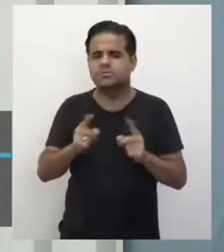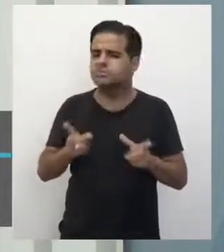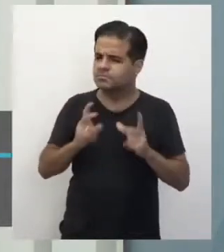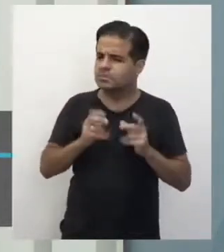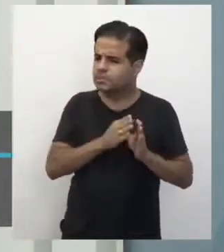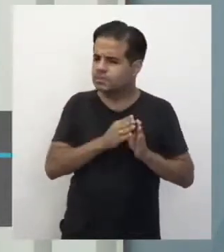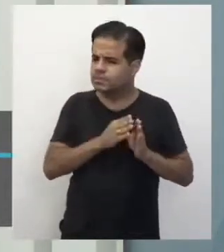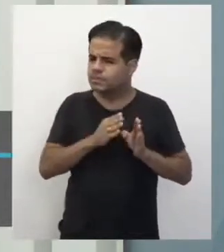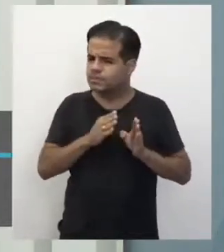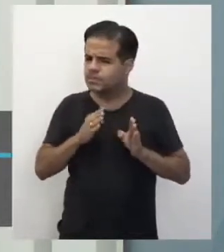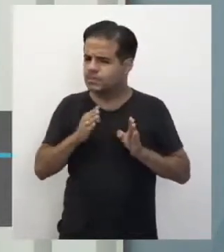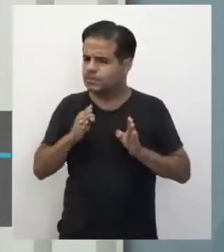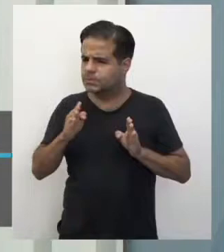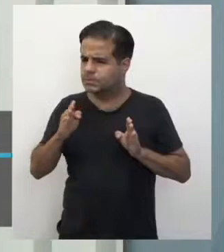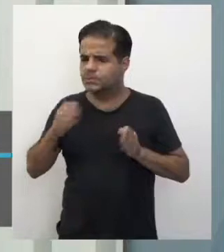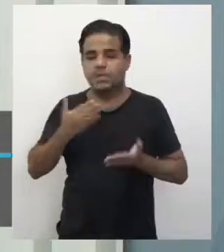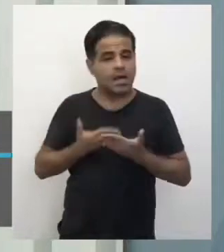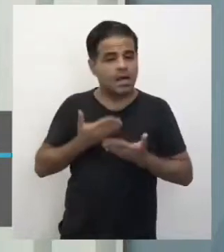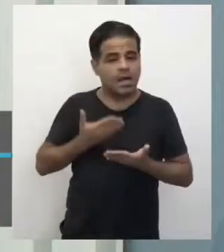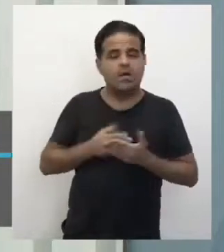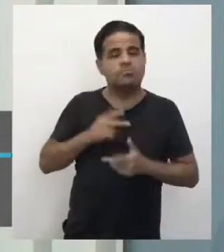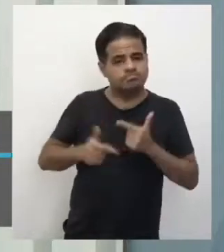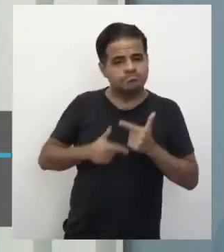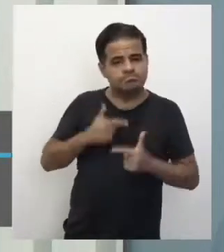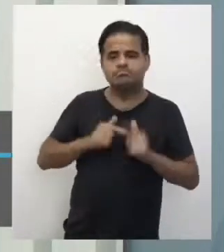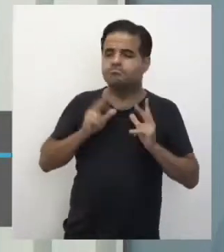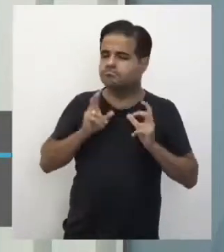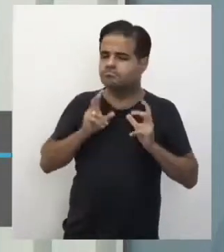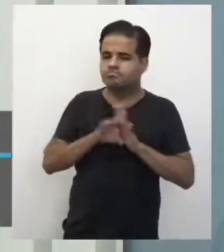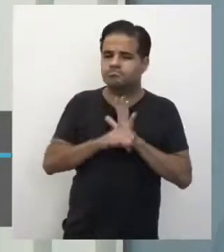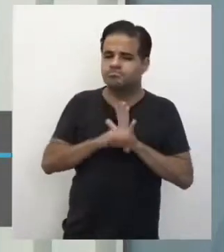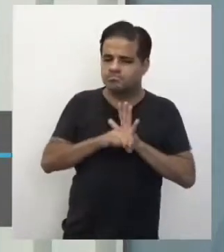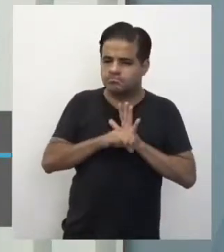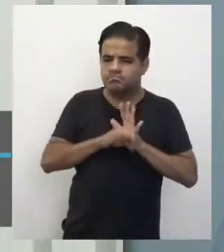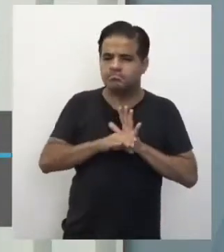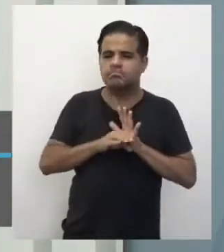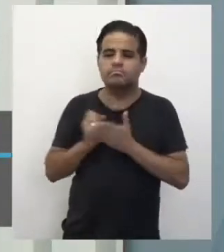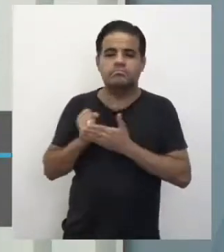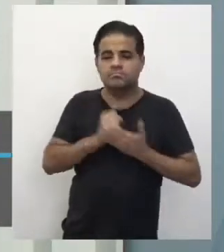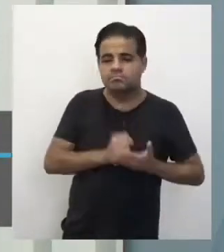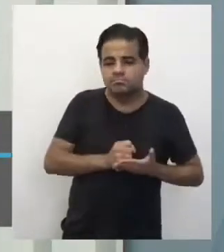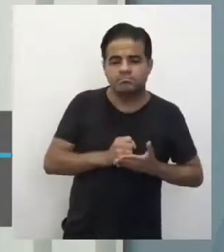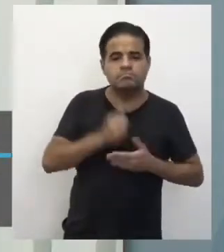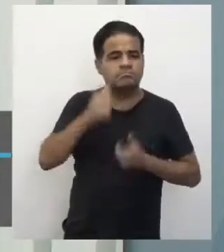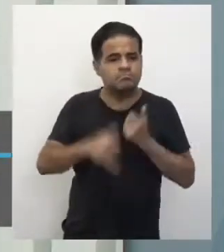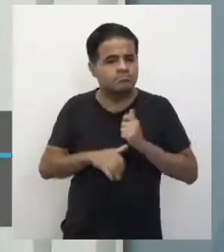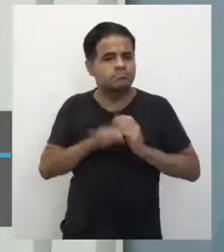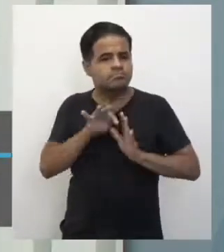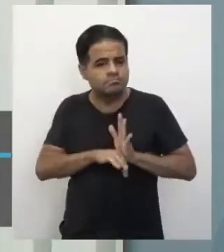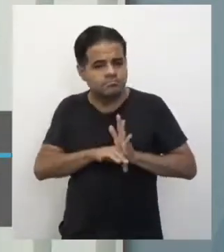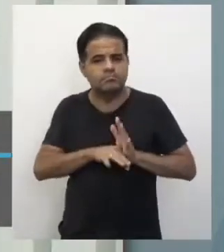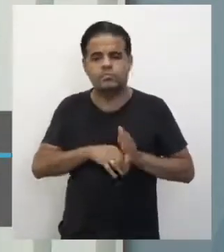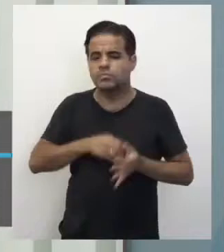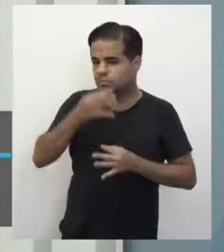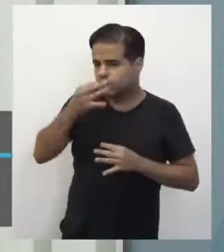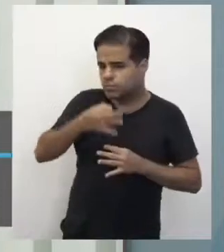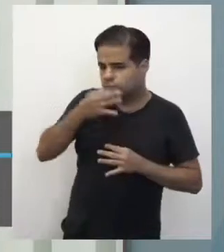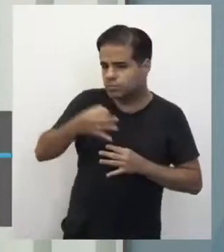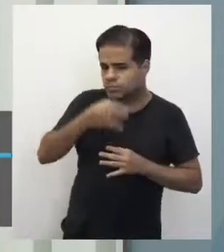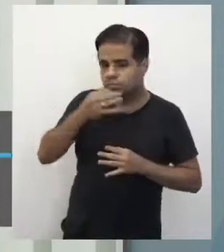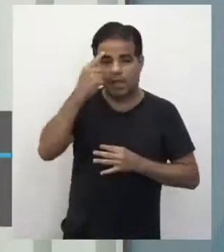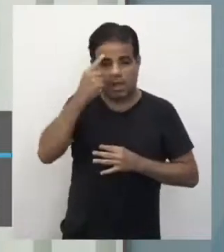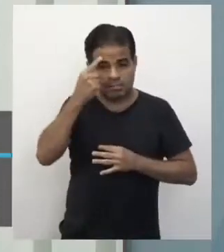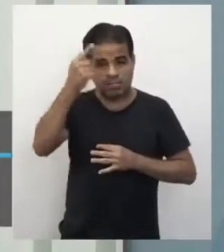decorrer da nossa aula que nós trabalharemos determinados conceitos, que nós traremos determinados textos como sugestão, e aí a ideia